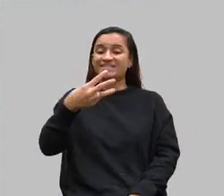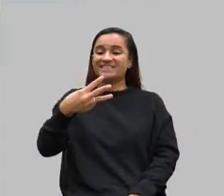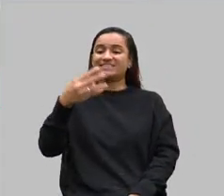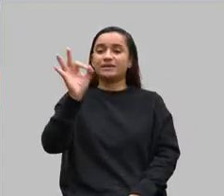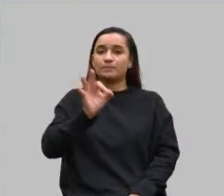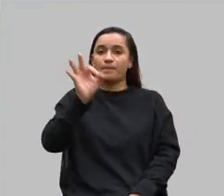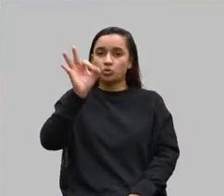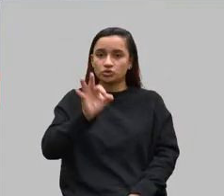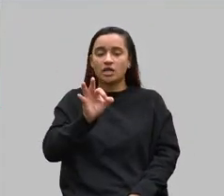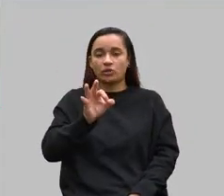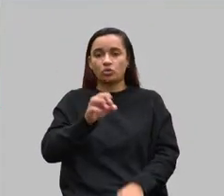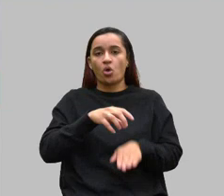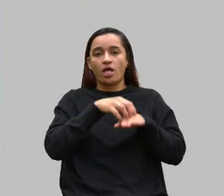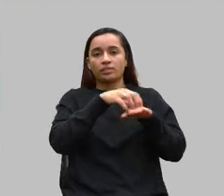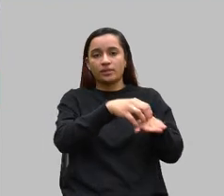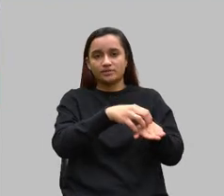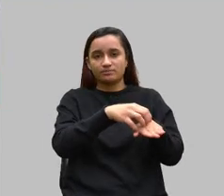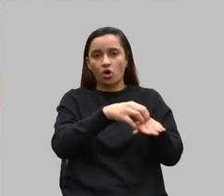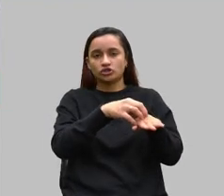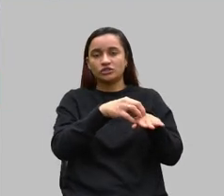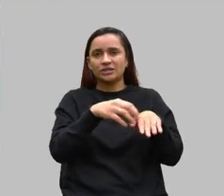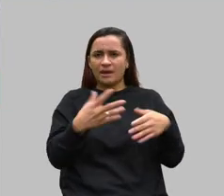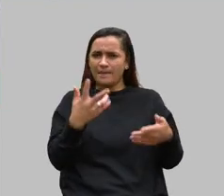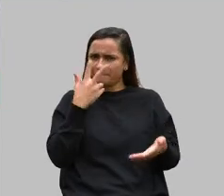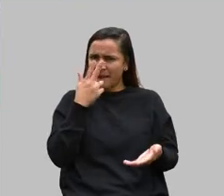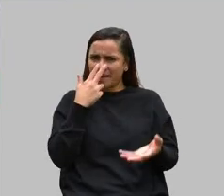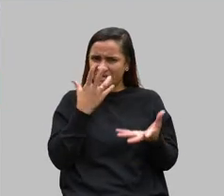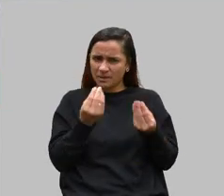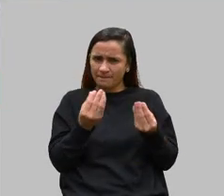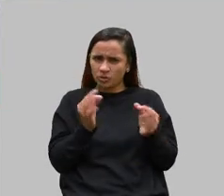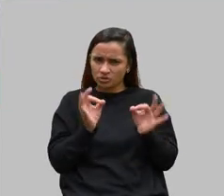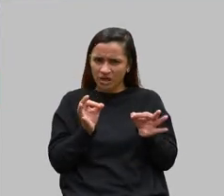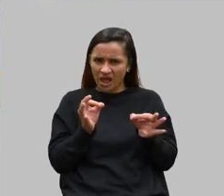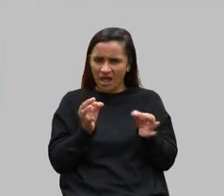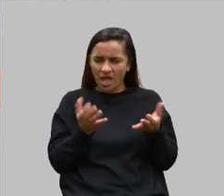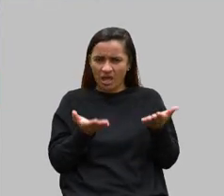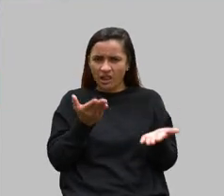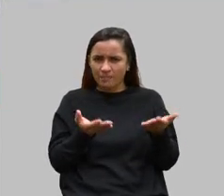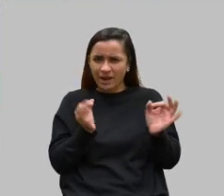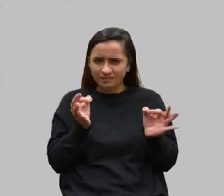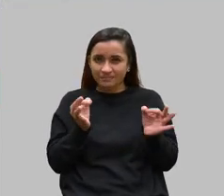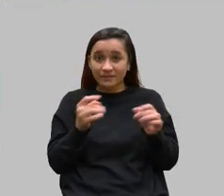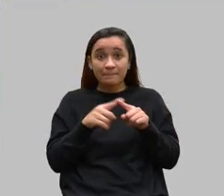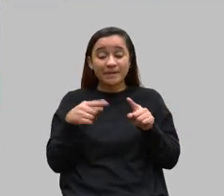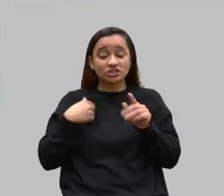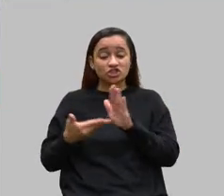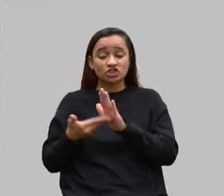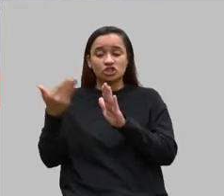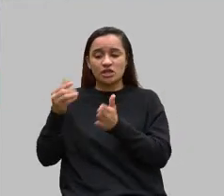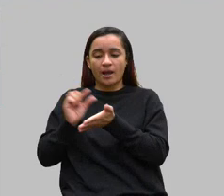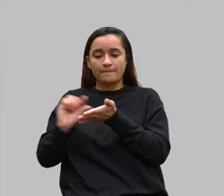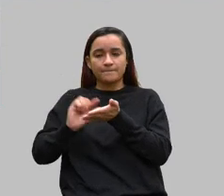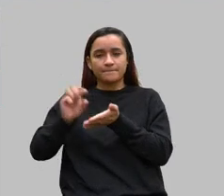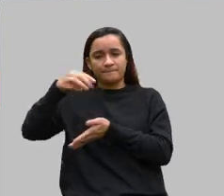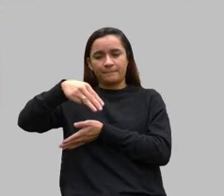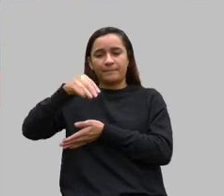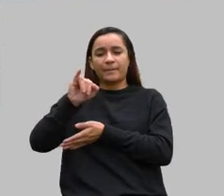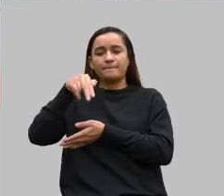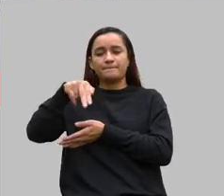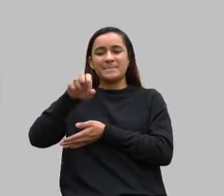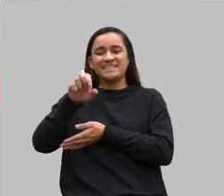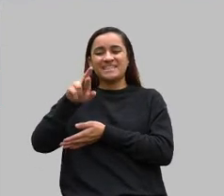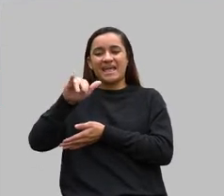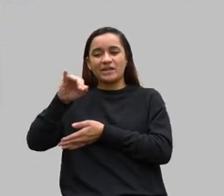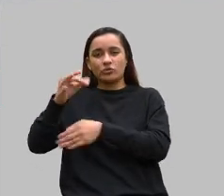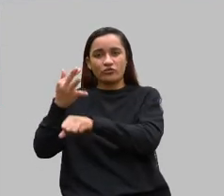carga então parece até muito né parece bem equilibrado mas quando a gente tira o minério de ferro né a participação do modal Ferroviário cai